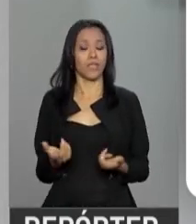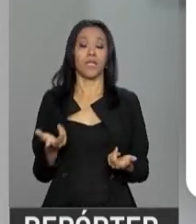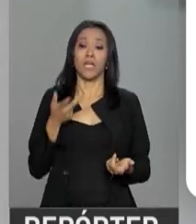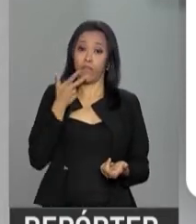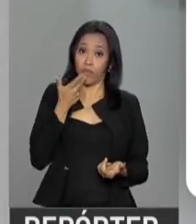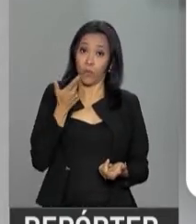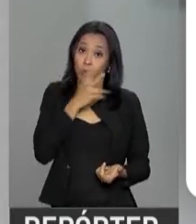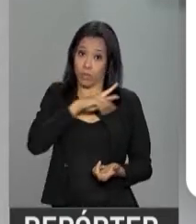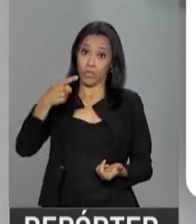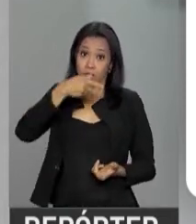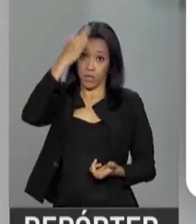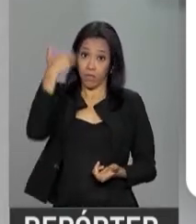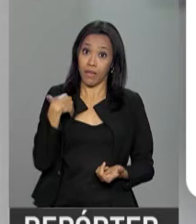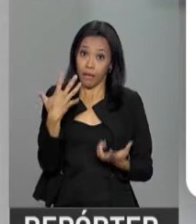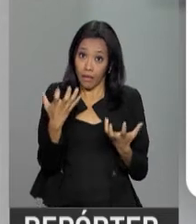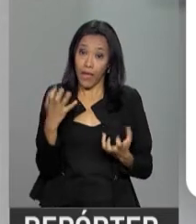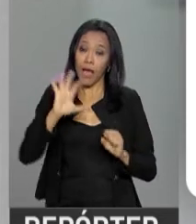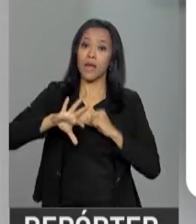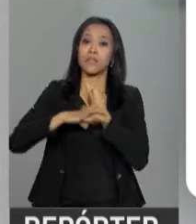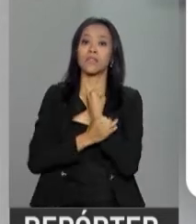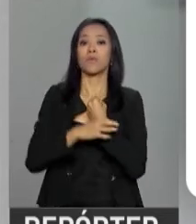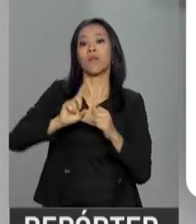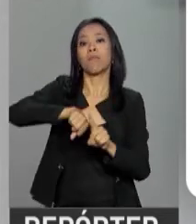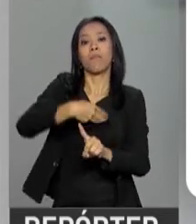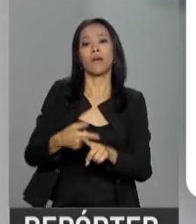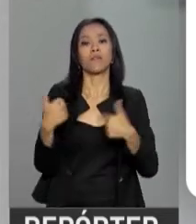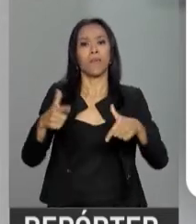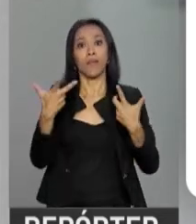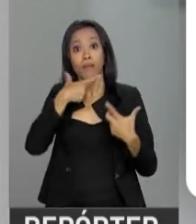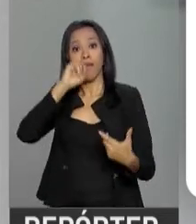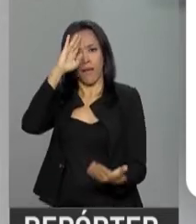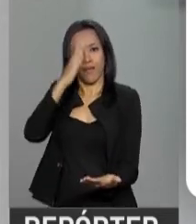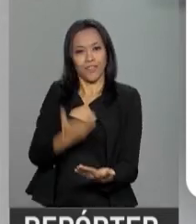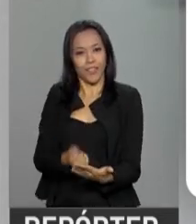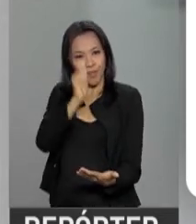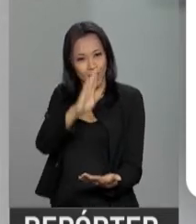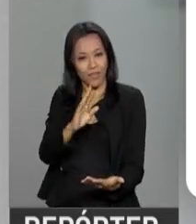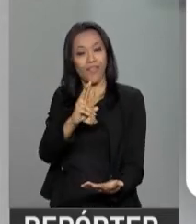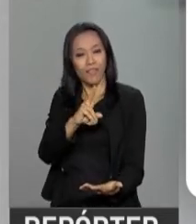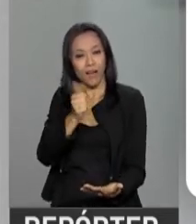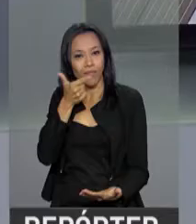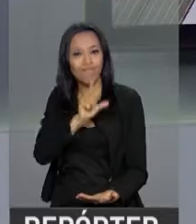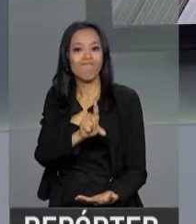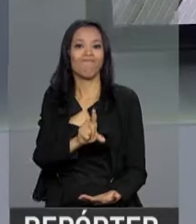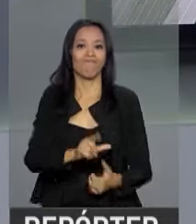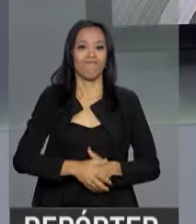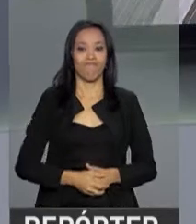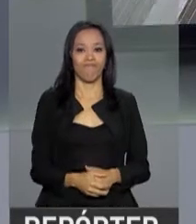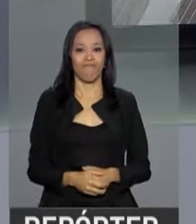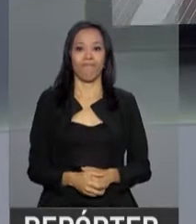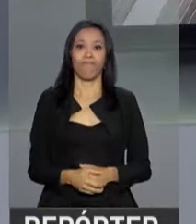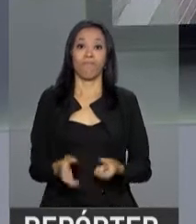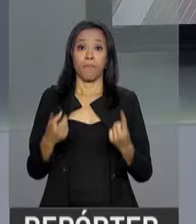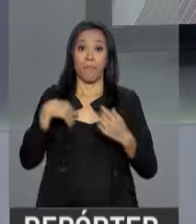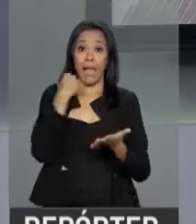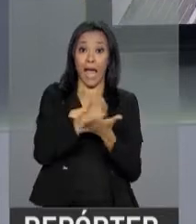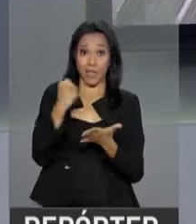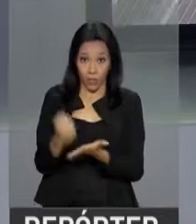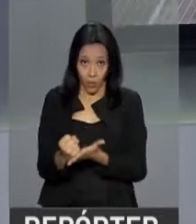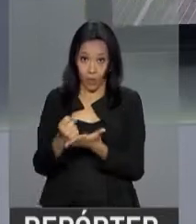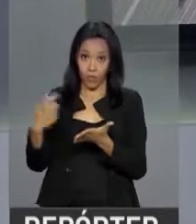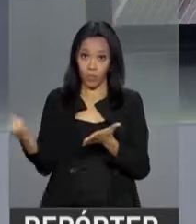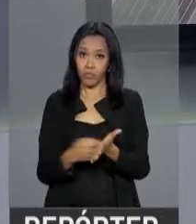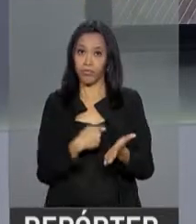quer garantir mais empregos e que quem apostar no brasil vai ganhar os cartórios de registro civil